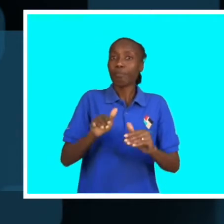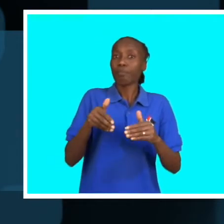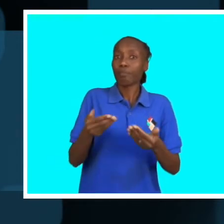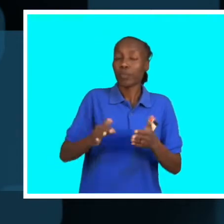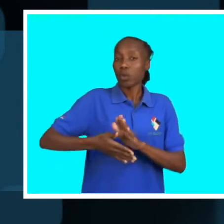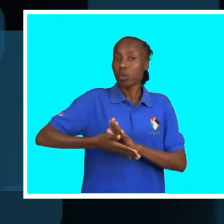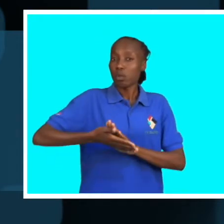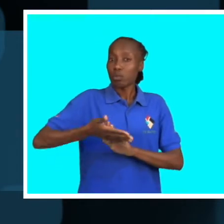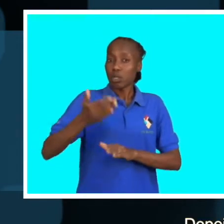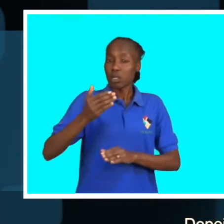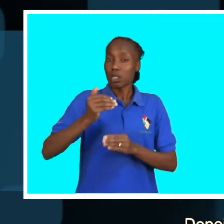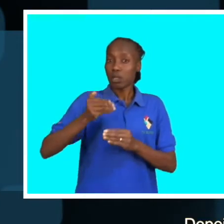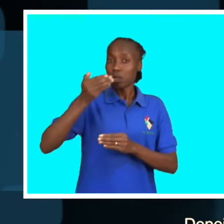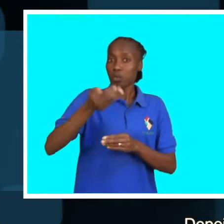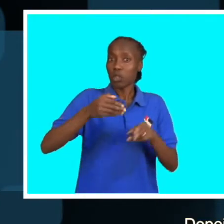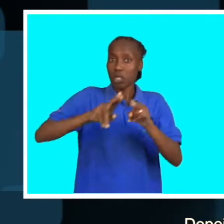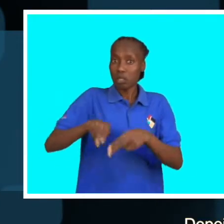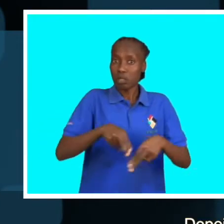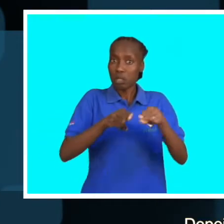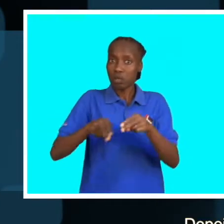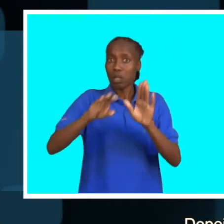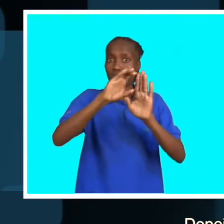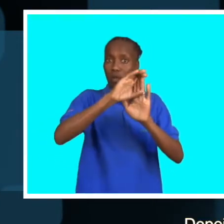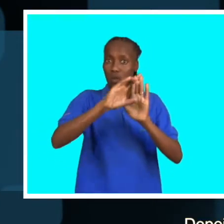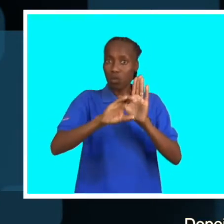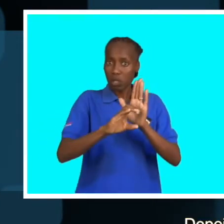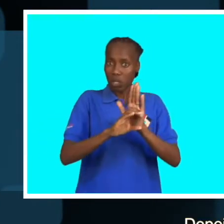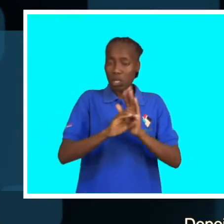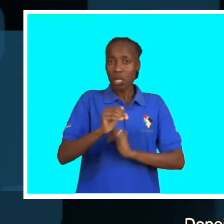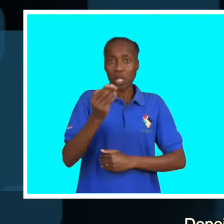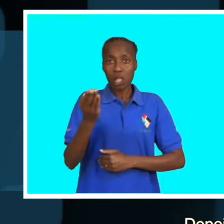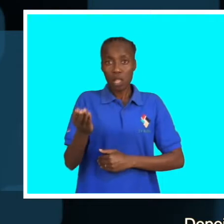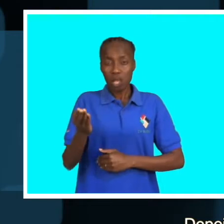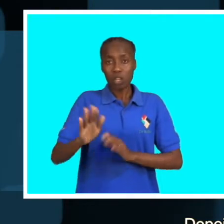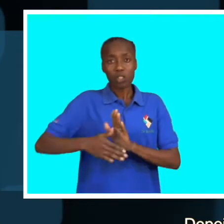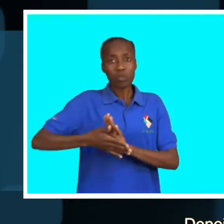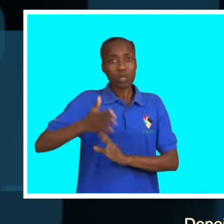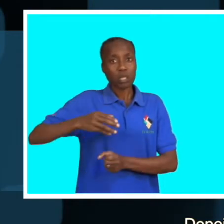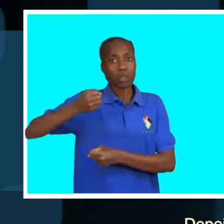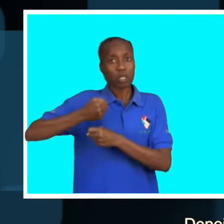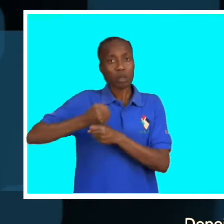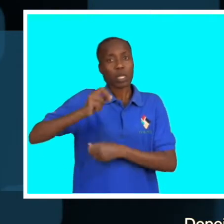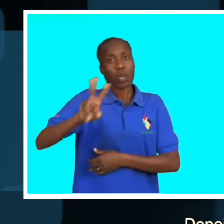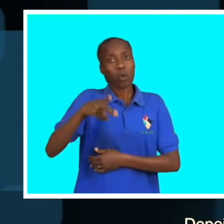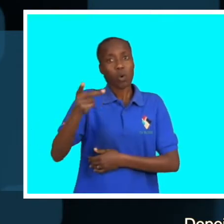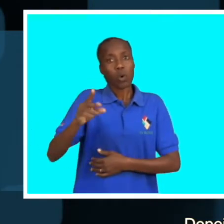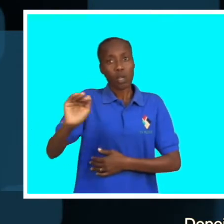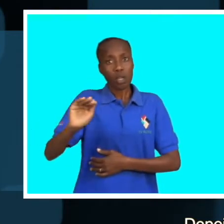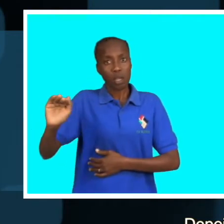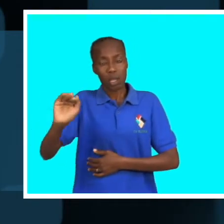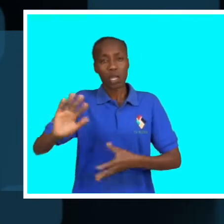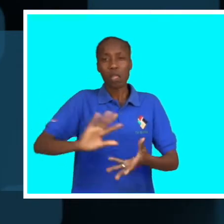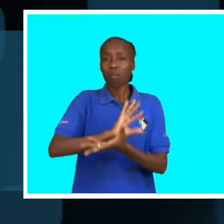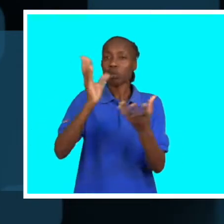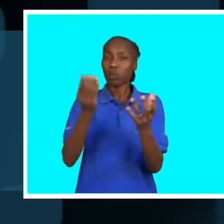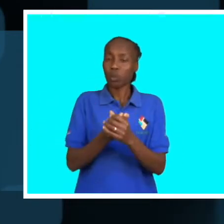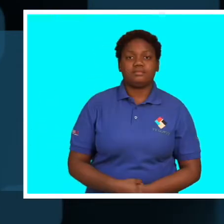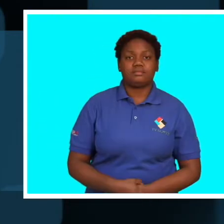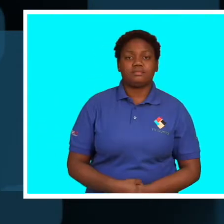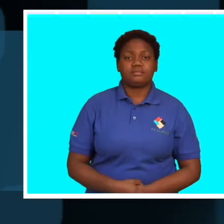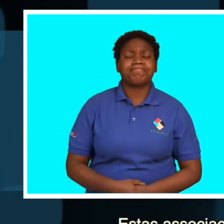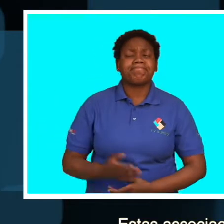E, partindo daí, depois da assinatura da Convenção, eles já passaram a trabalhar em outras áreas, quase todas as